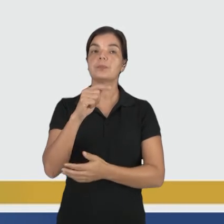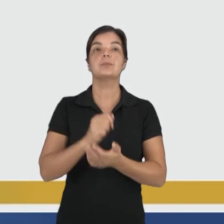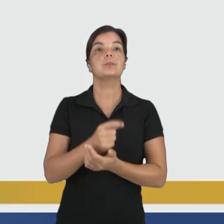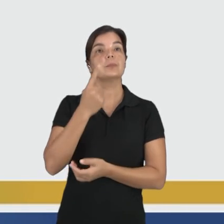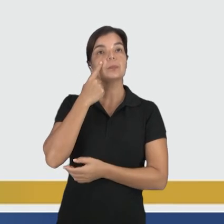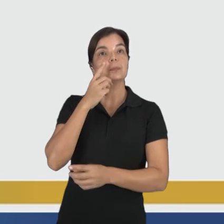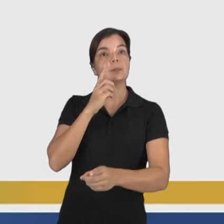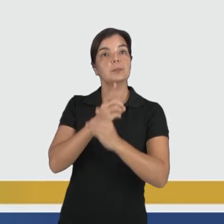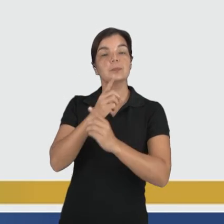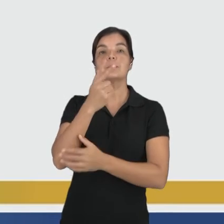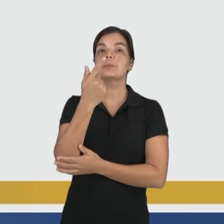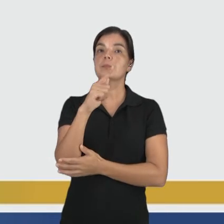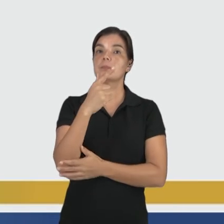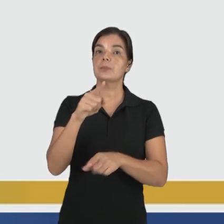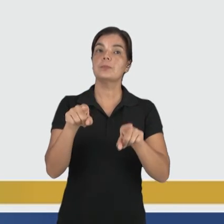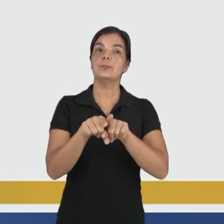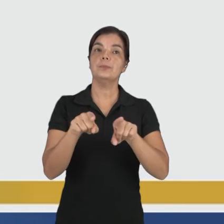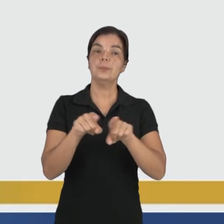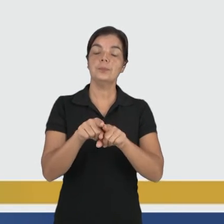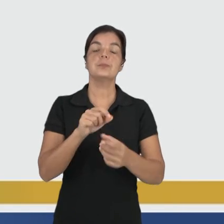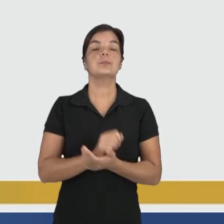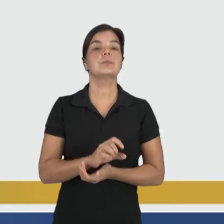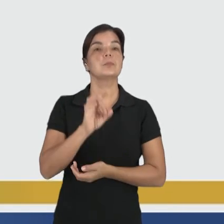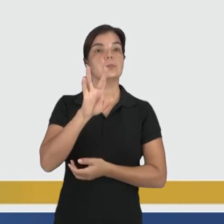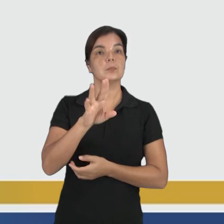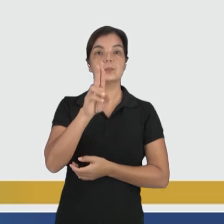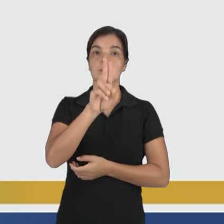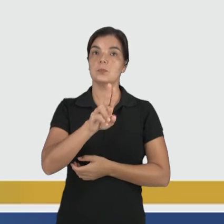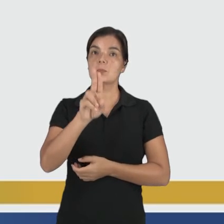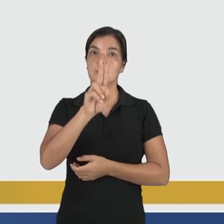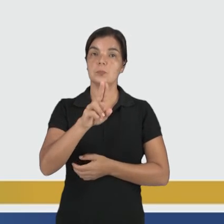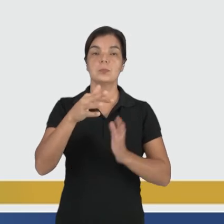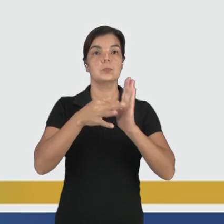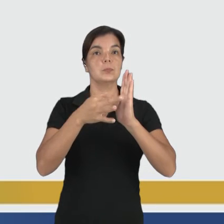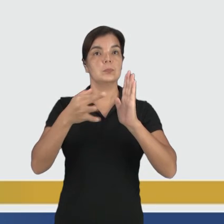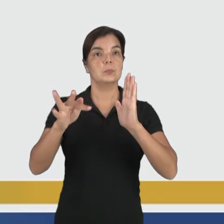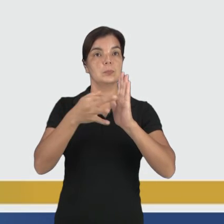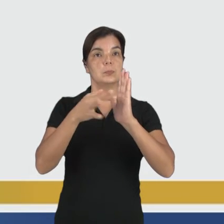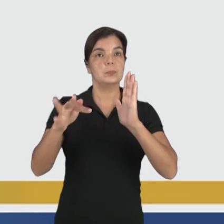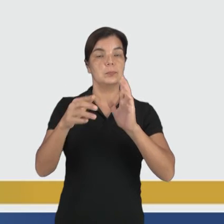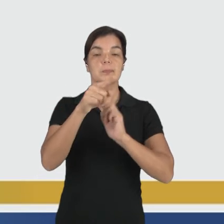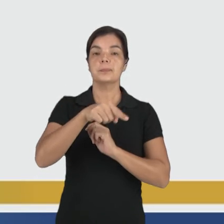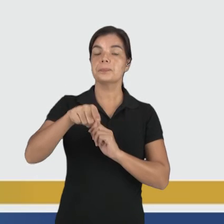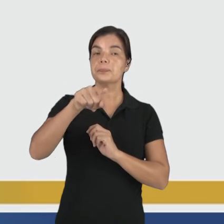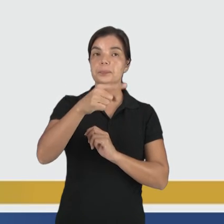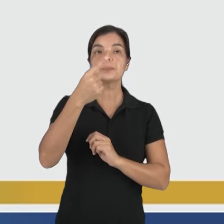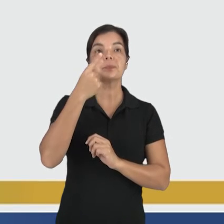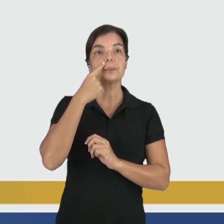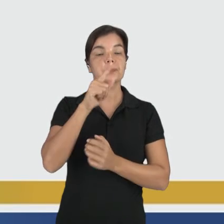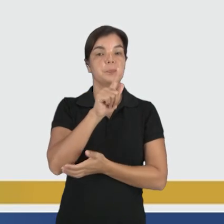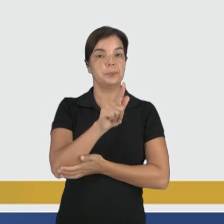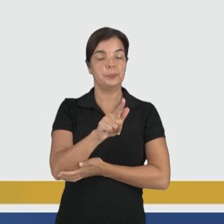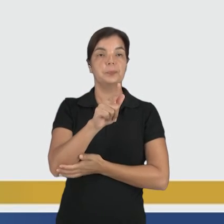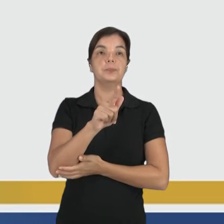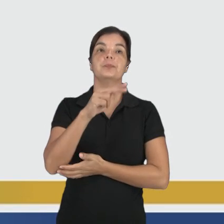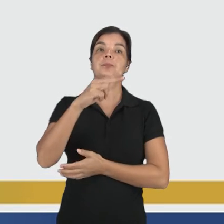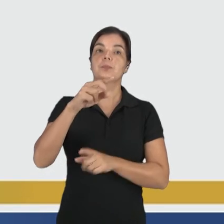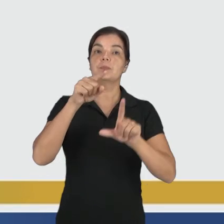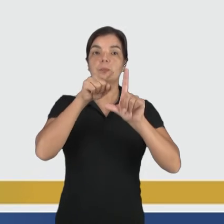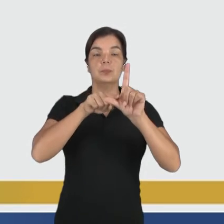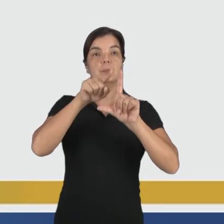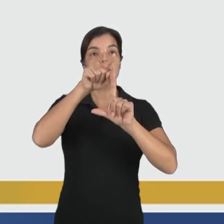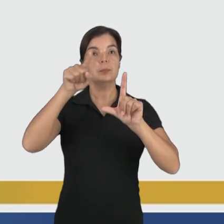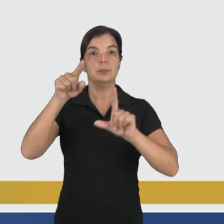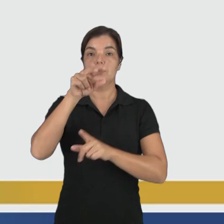encontrar a geratriz, basta você utilizar essa fórmula que está aparecendo para vocês, que é geratriz igual a